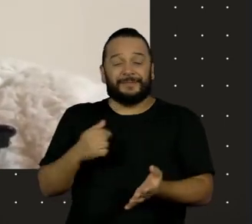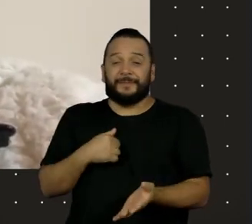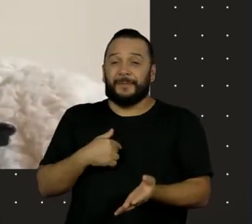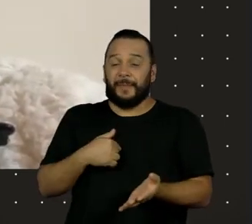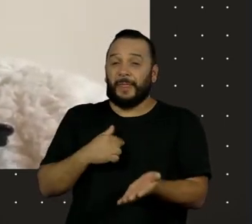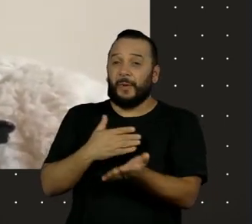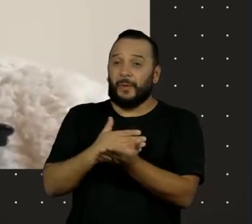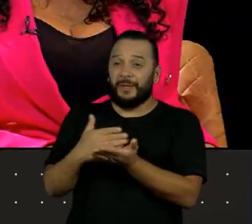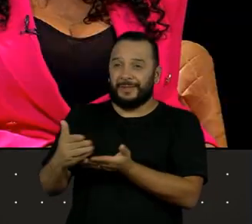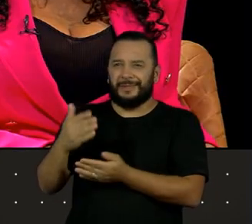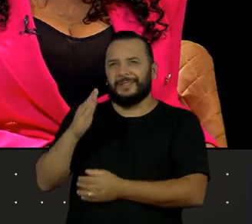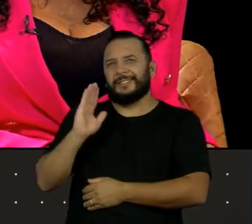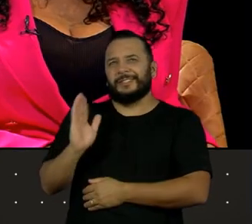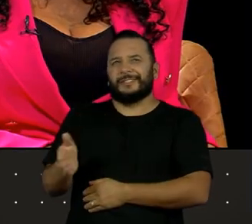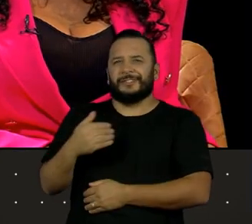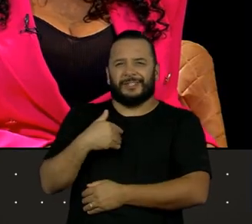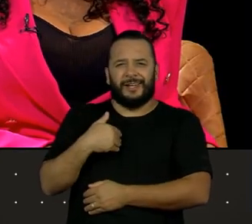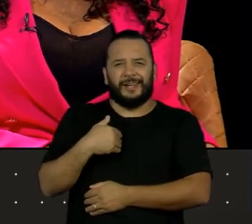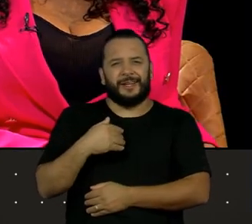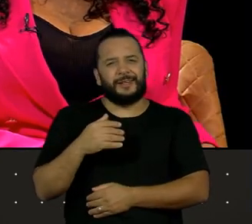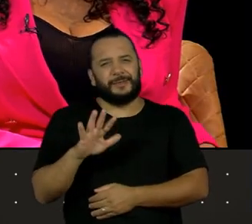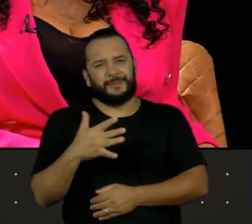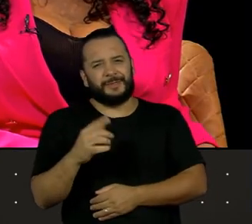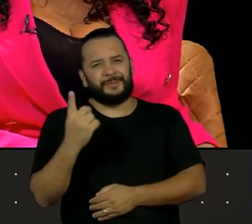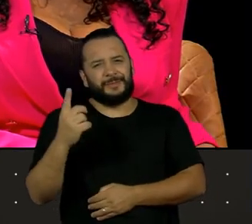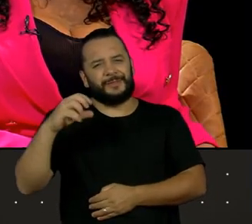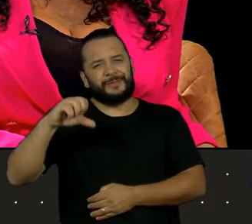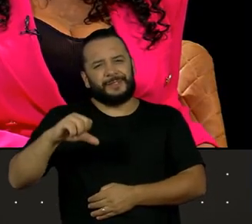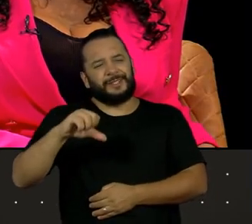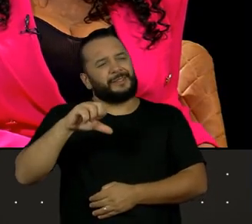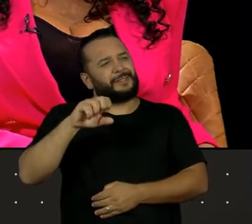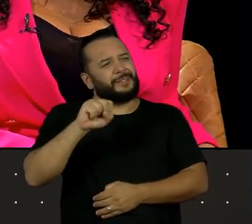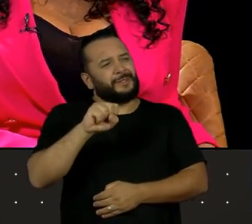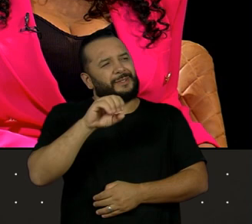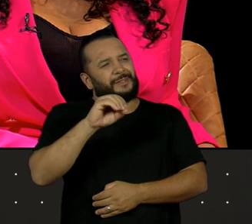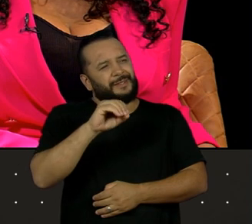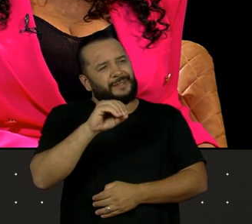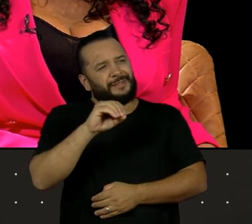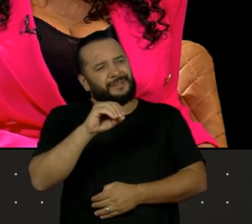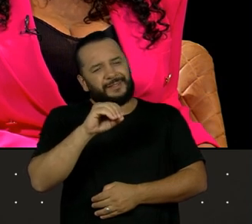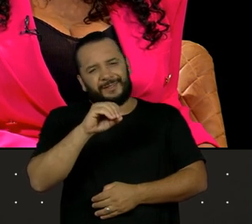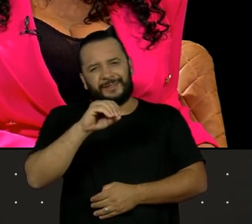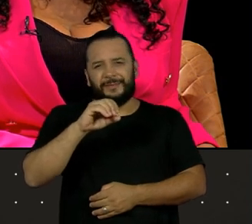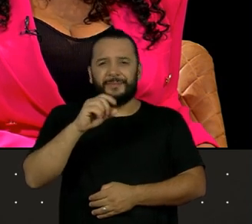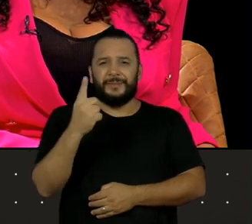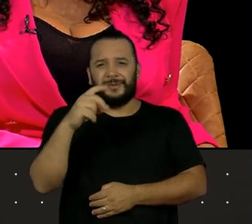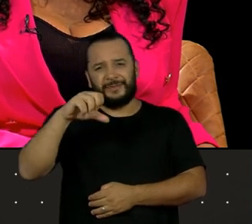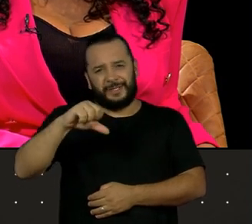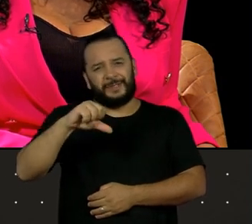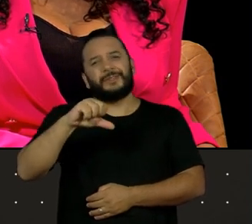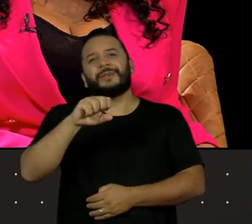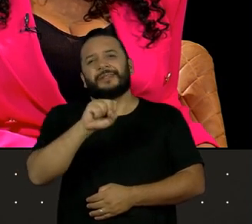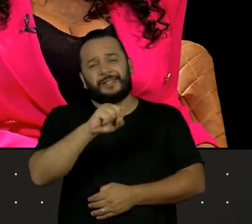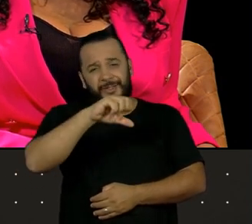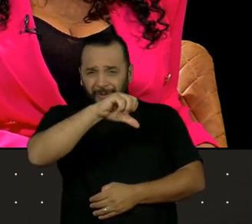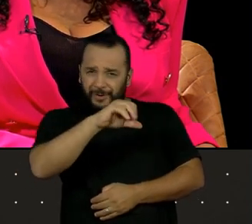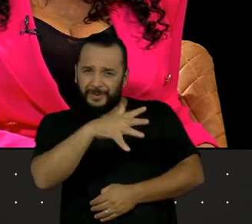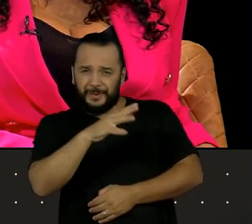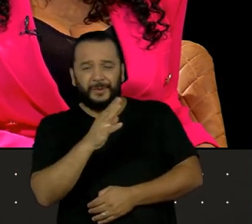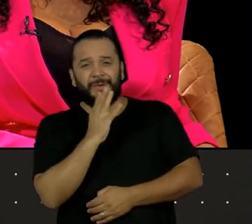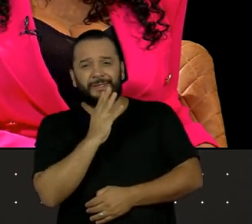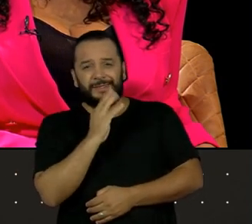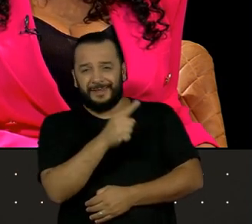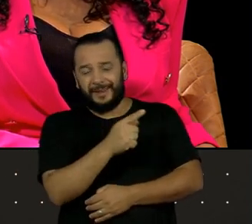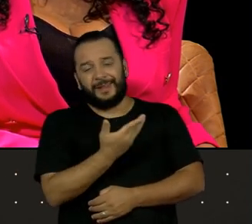ainda ali no finalzinho dos anos 80 agora até agora temos uma grande amizade Paulo Lima